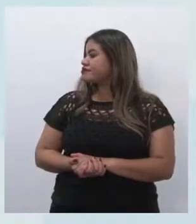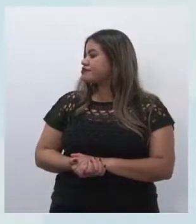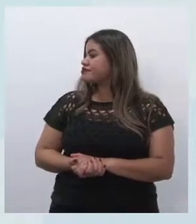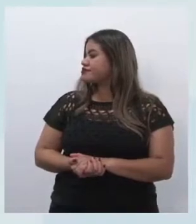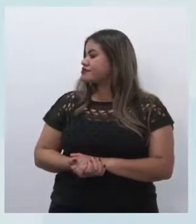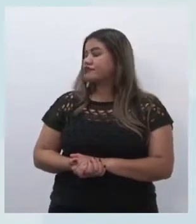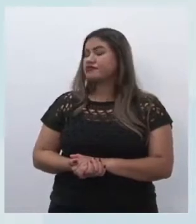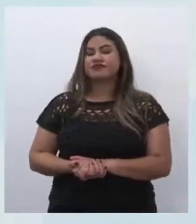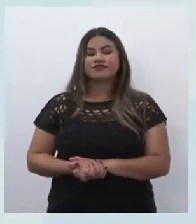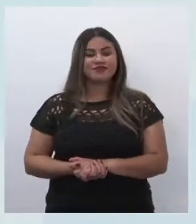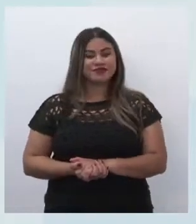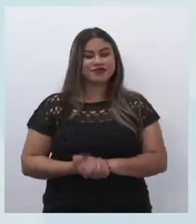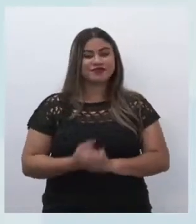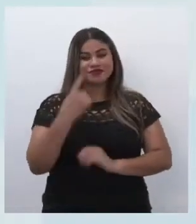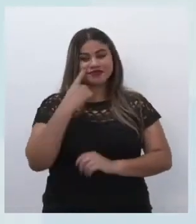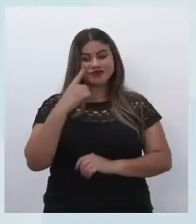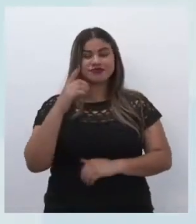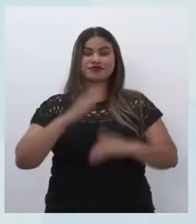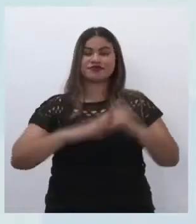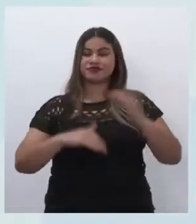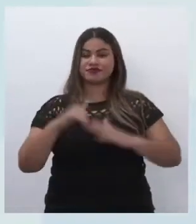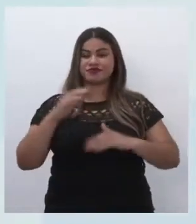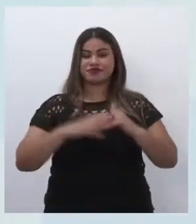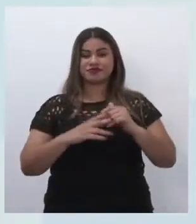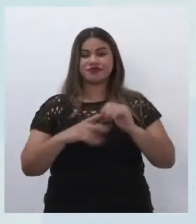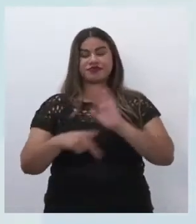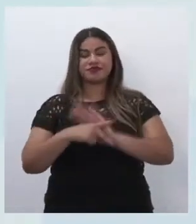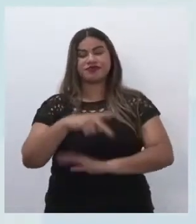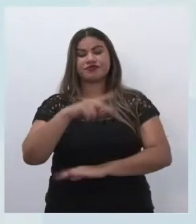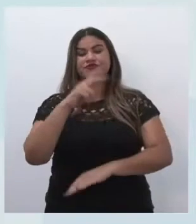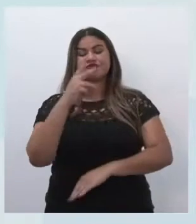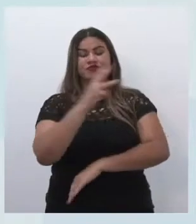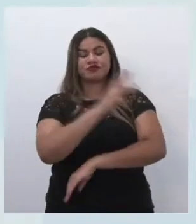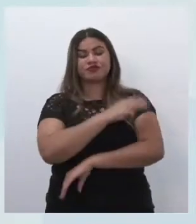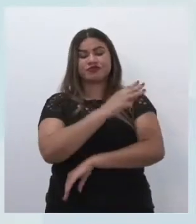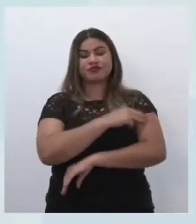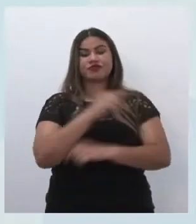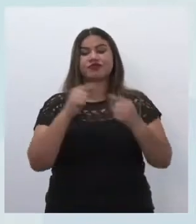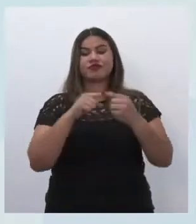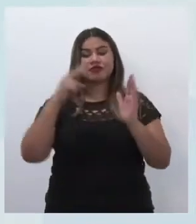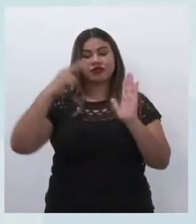Então, é a habilidade do terceiro ano, a número 1, que é ler,